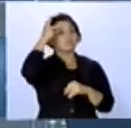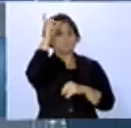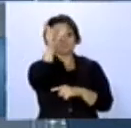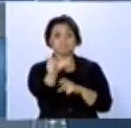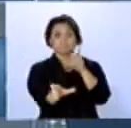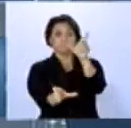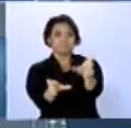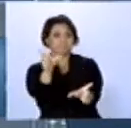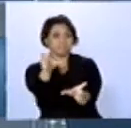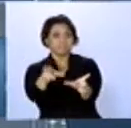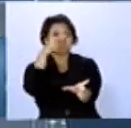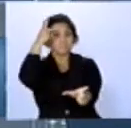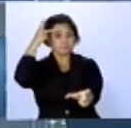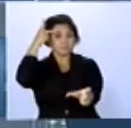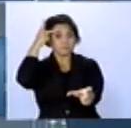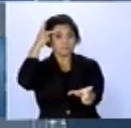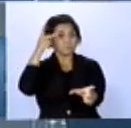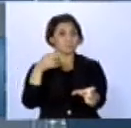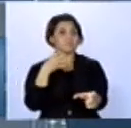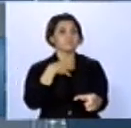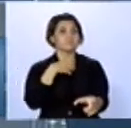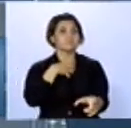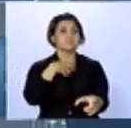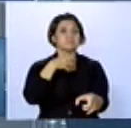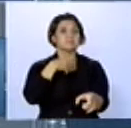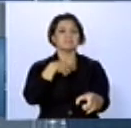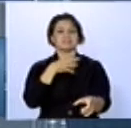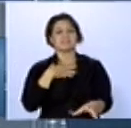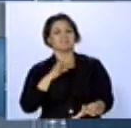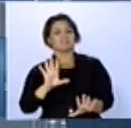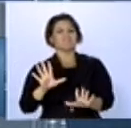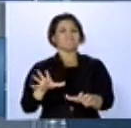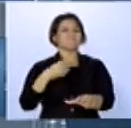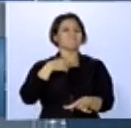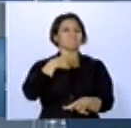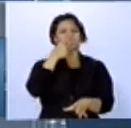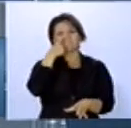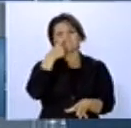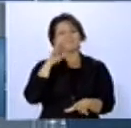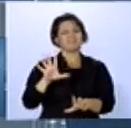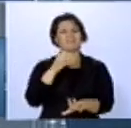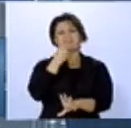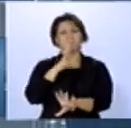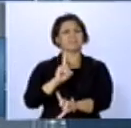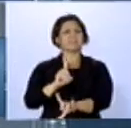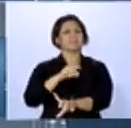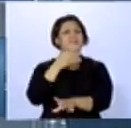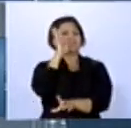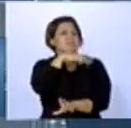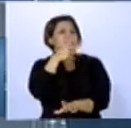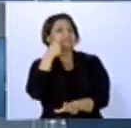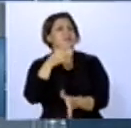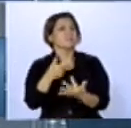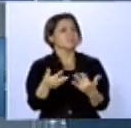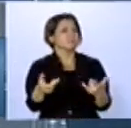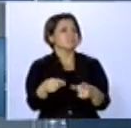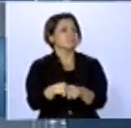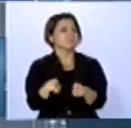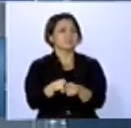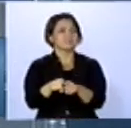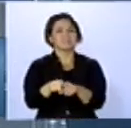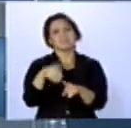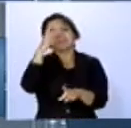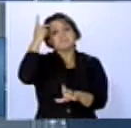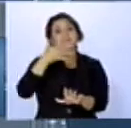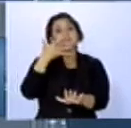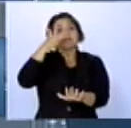tivesse algum tipo de de receio ao seu partido ninguém poderia simplesmente ou se negaria